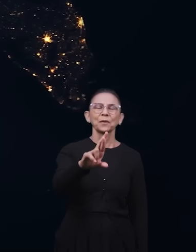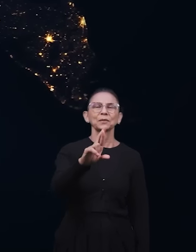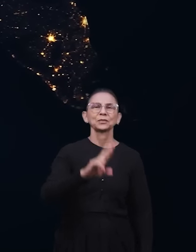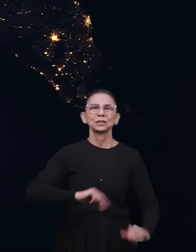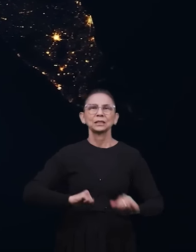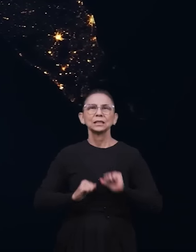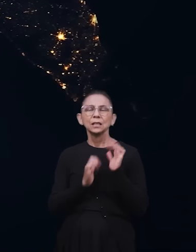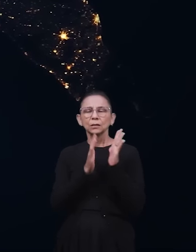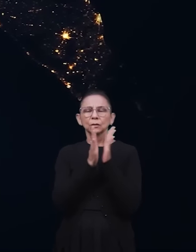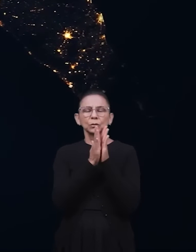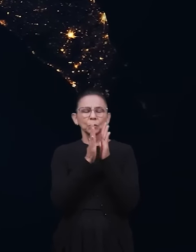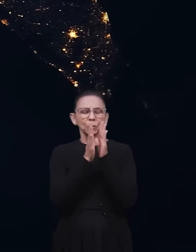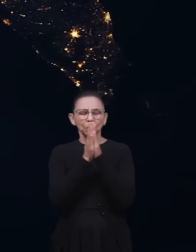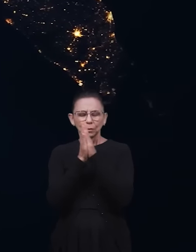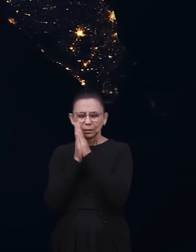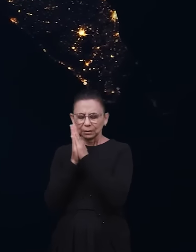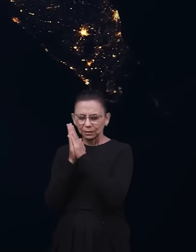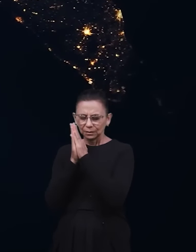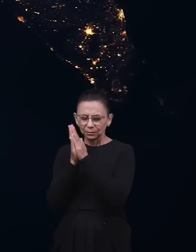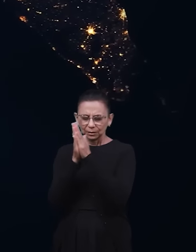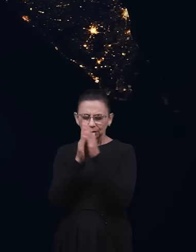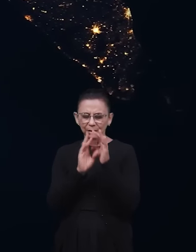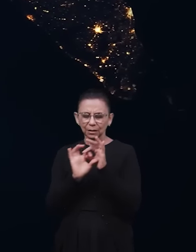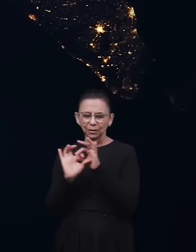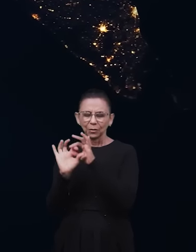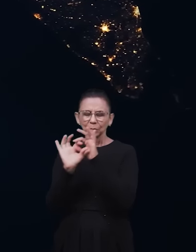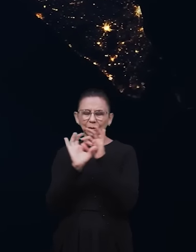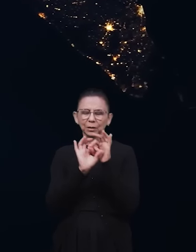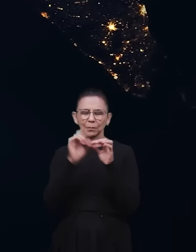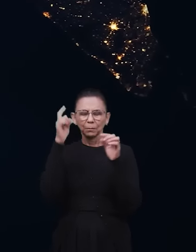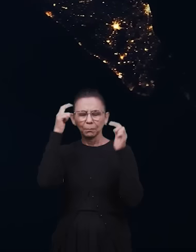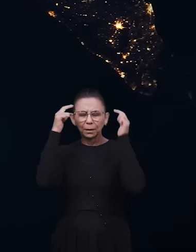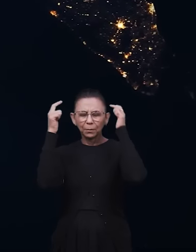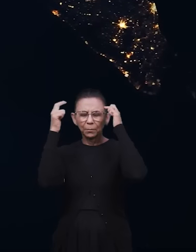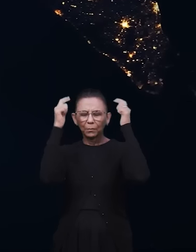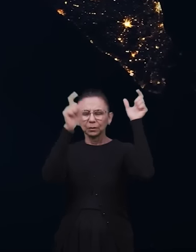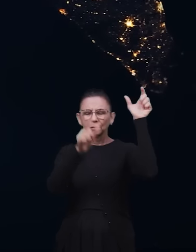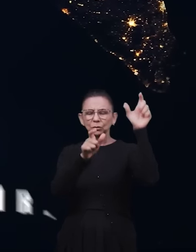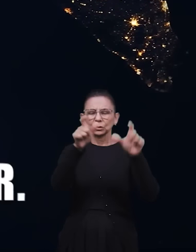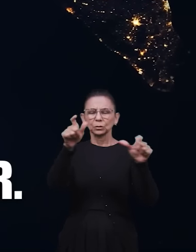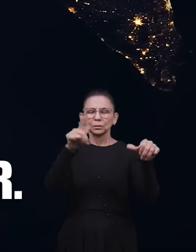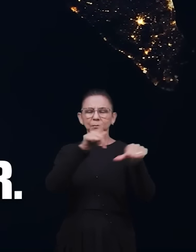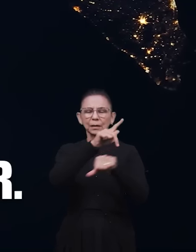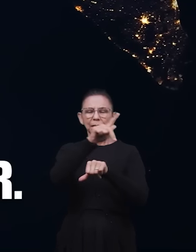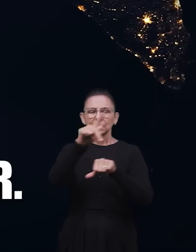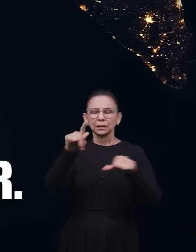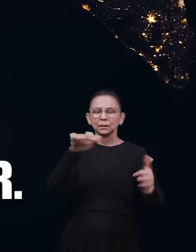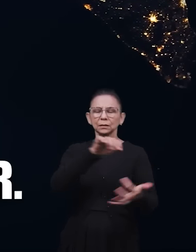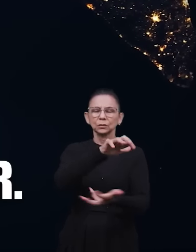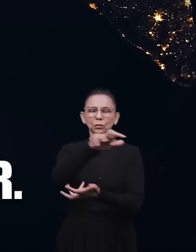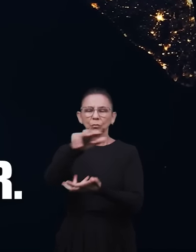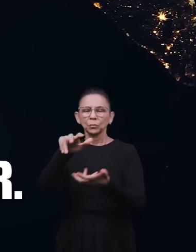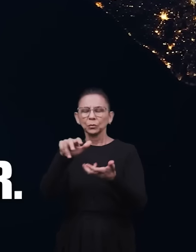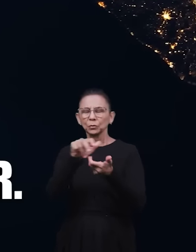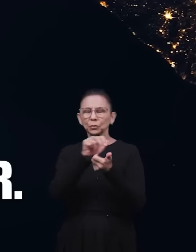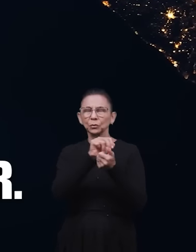vai aonde eu não posso ir. Deus prometeu